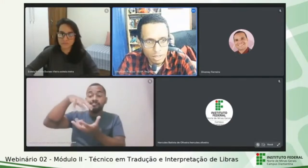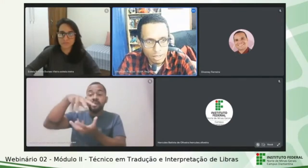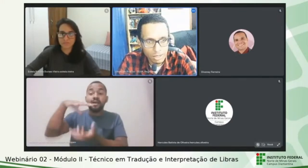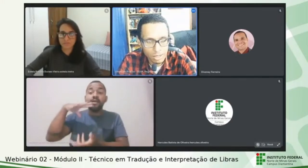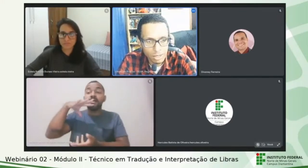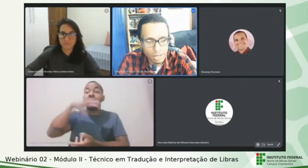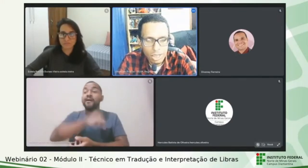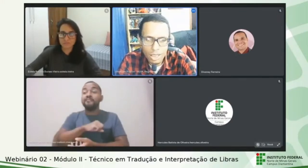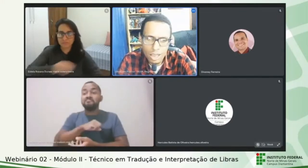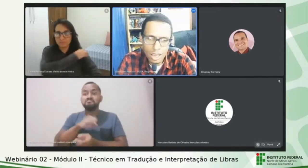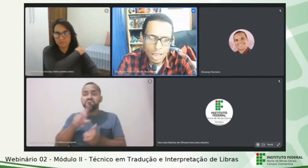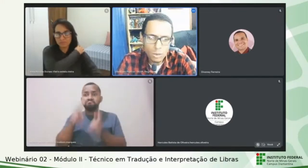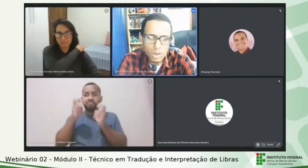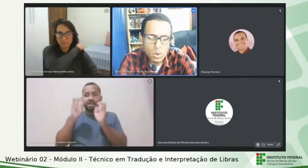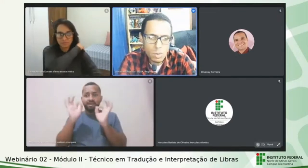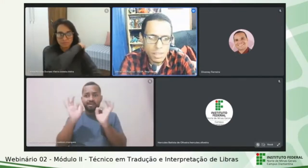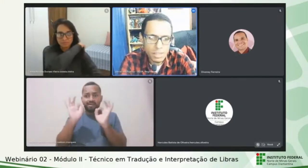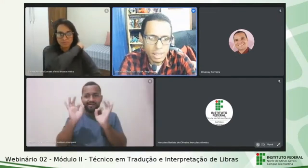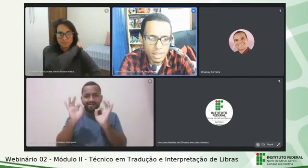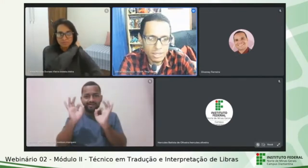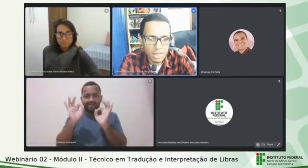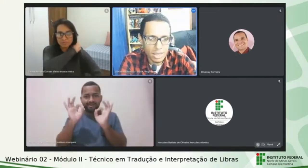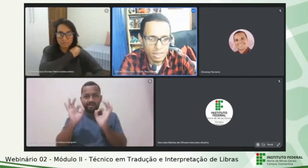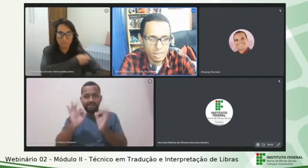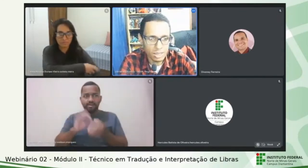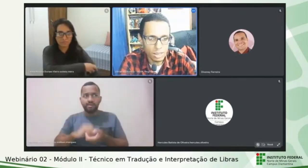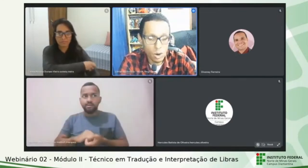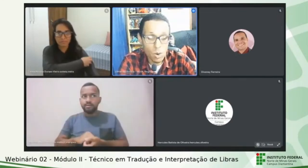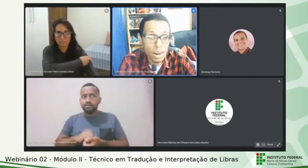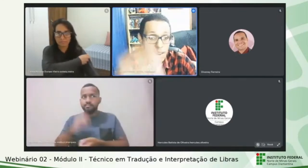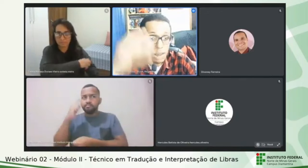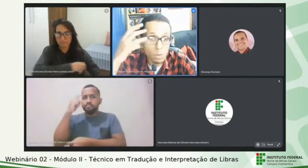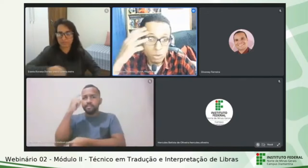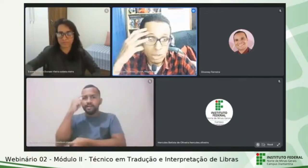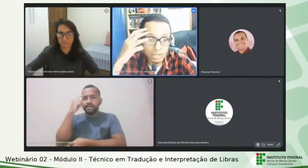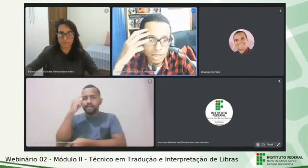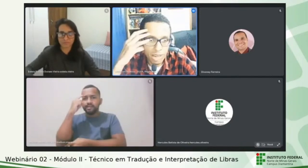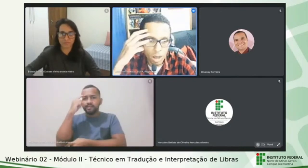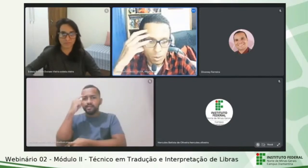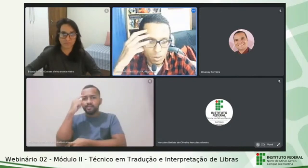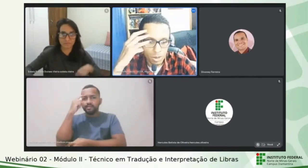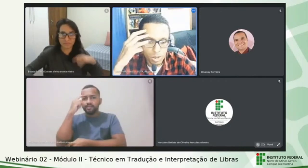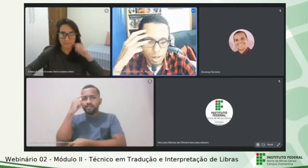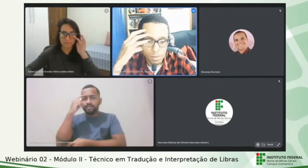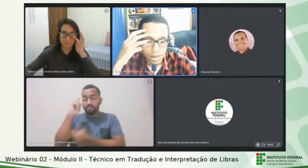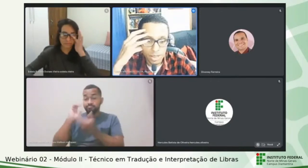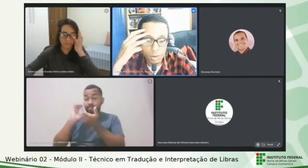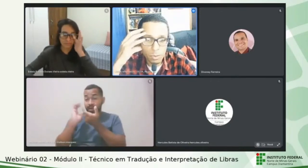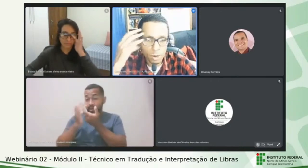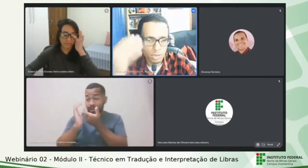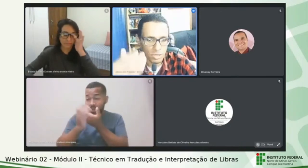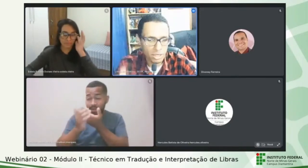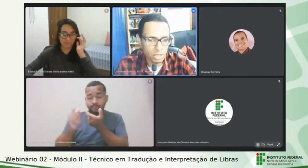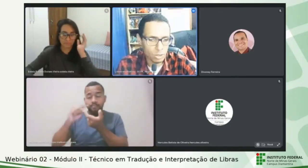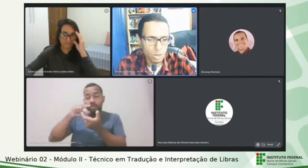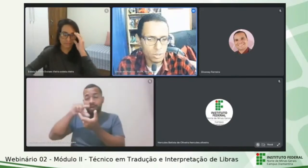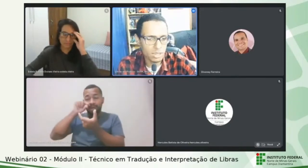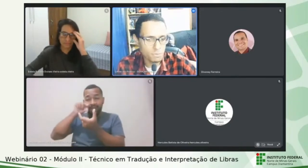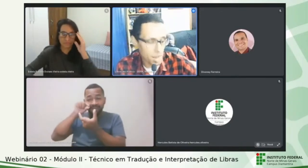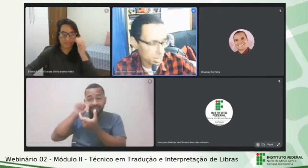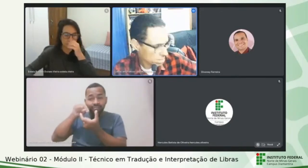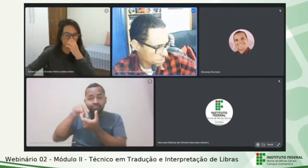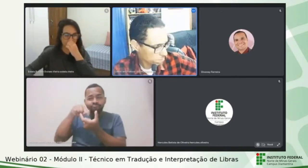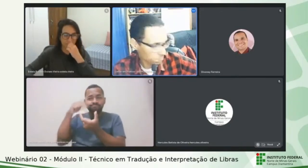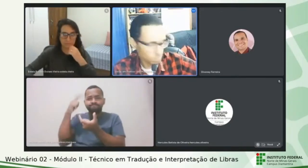vista. Eu tenho competência ou um arcabouço lexical para que eu possa fazer a tradução